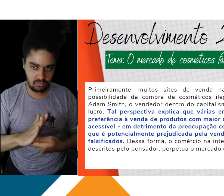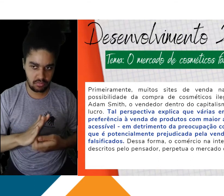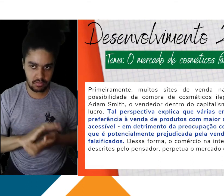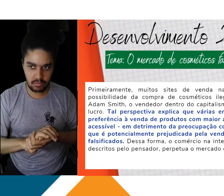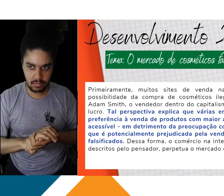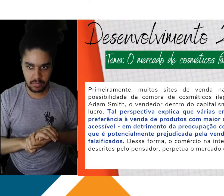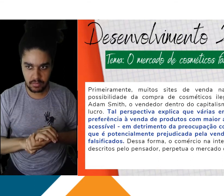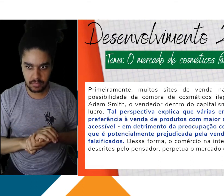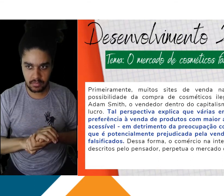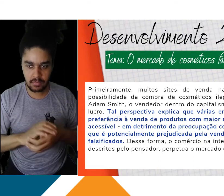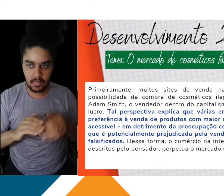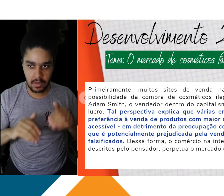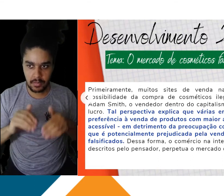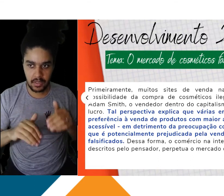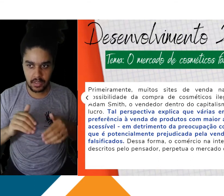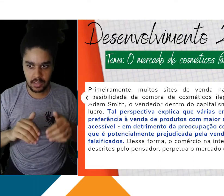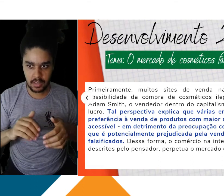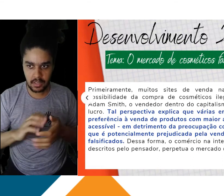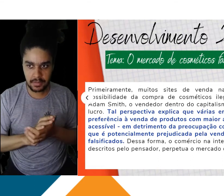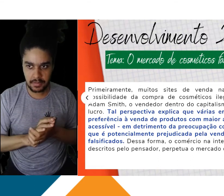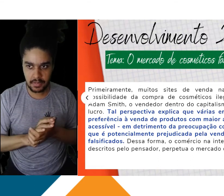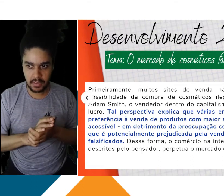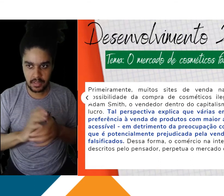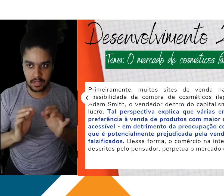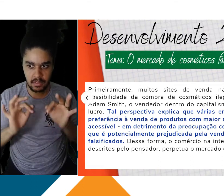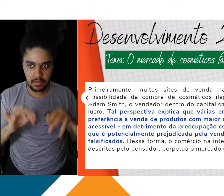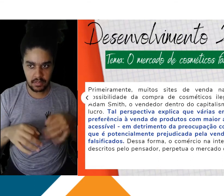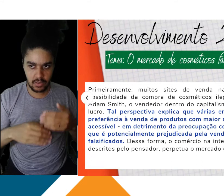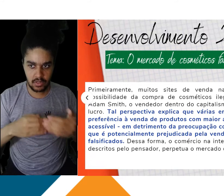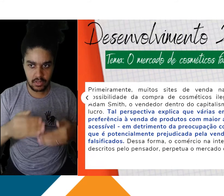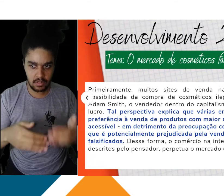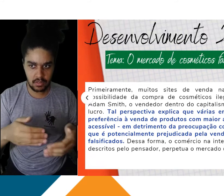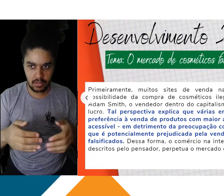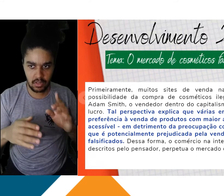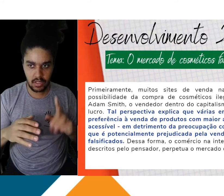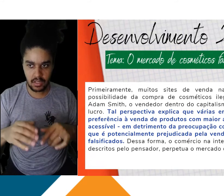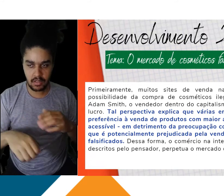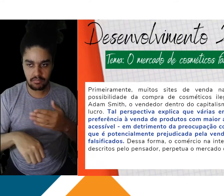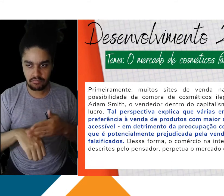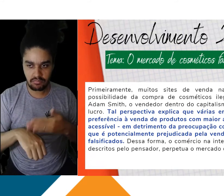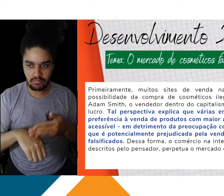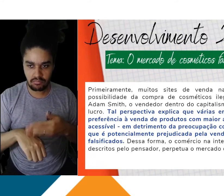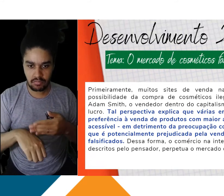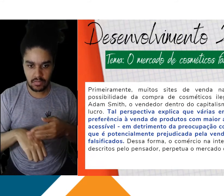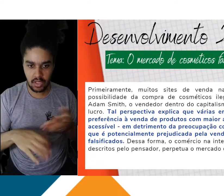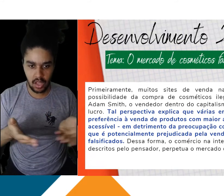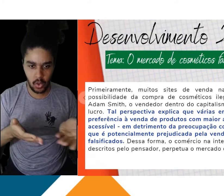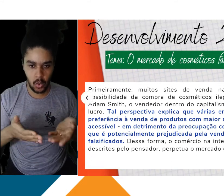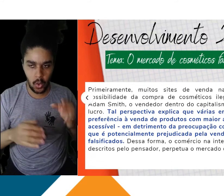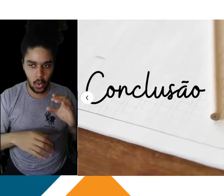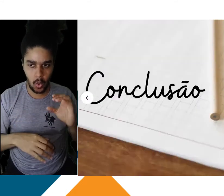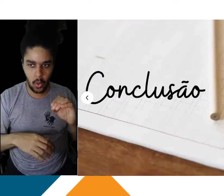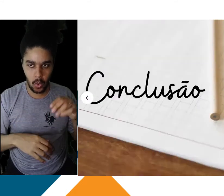Não é apenas pegar um repertório e jogar no texto. Beleza, pessoal? Finalizamos o desenvolvimento, exercício prático e